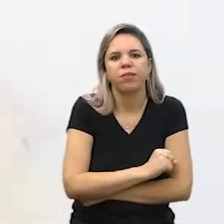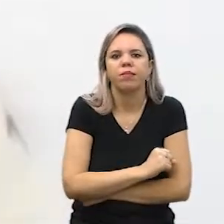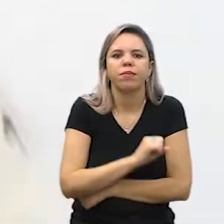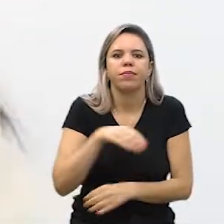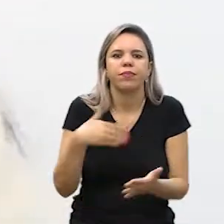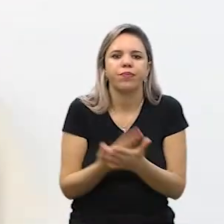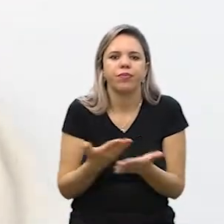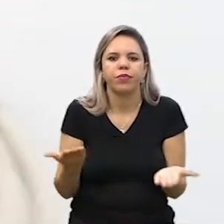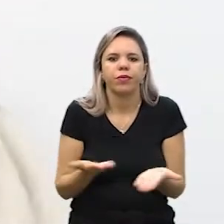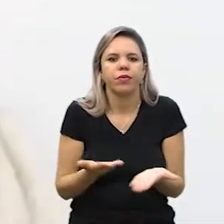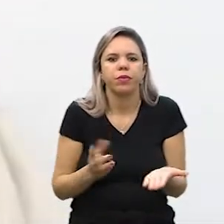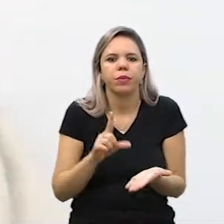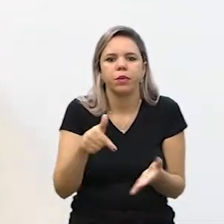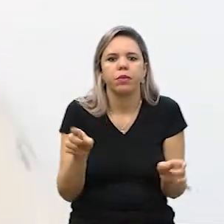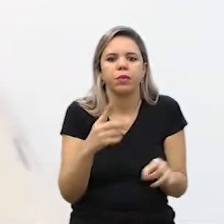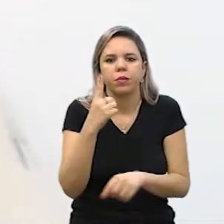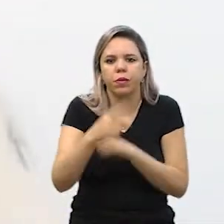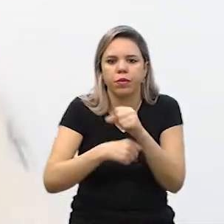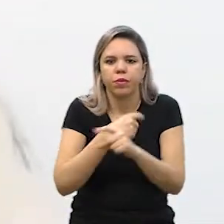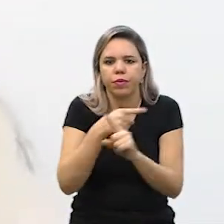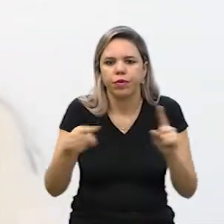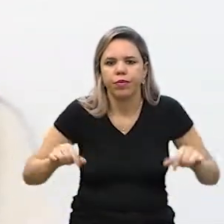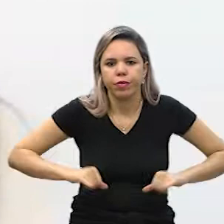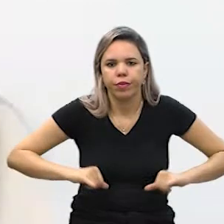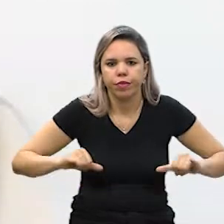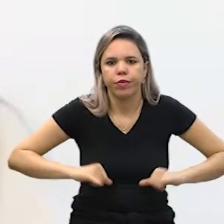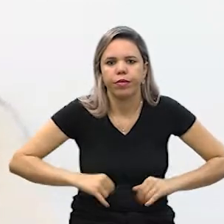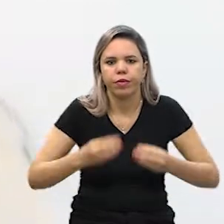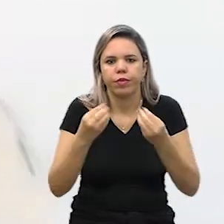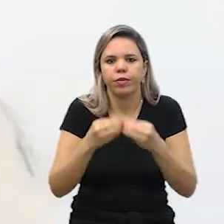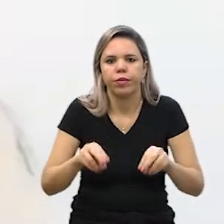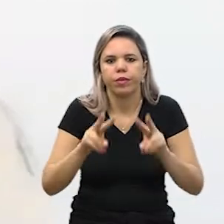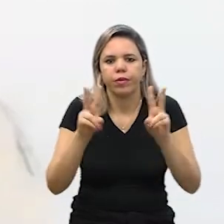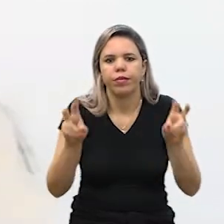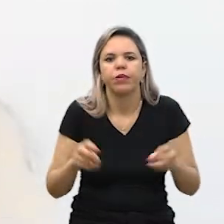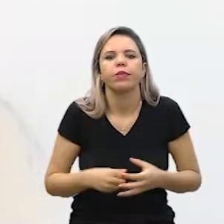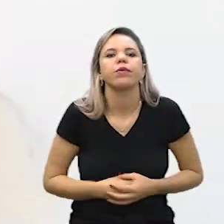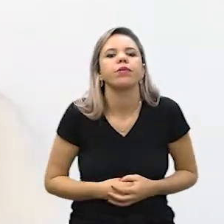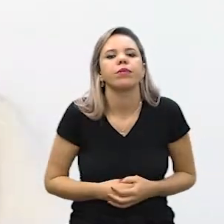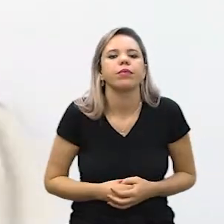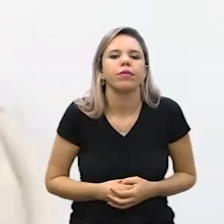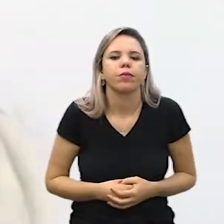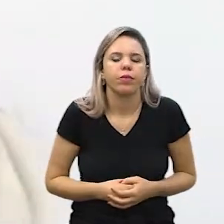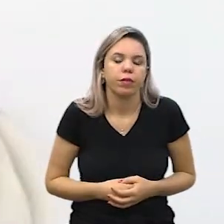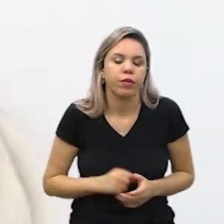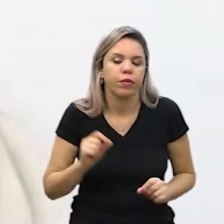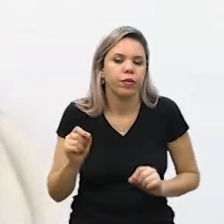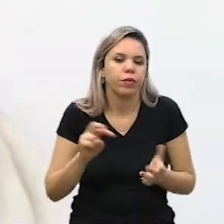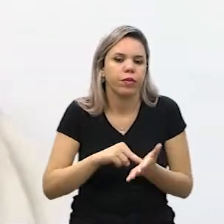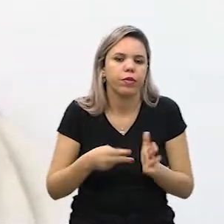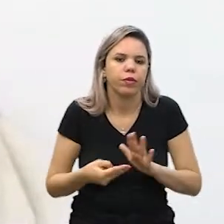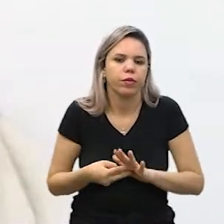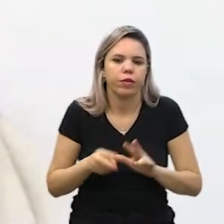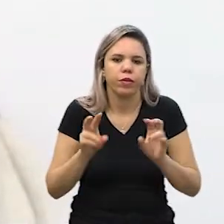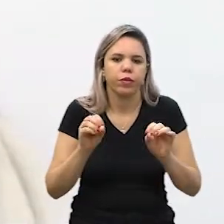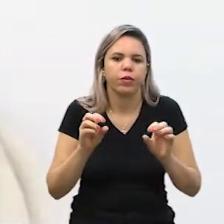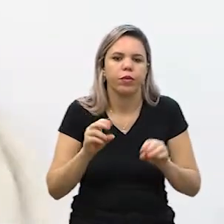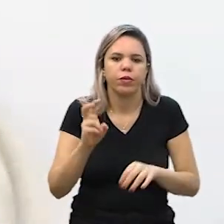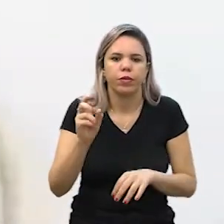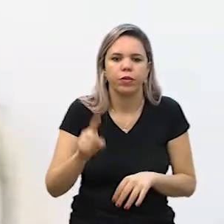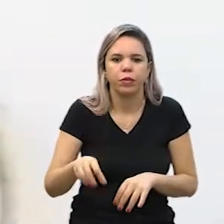até hoje, né, após aí 1 ano e meio, a gente está sofrendo impactos em relação a isso. O que a Educação 5.0,